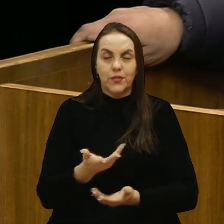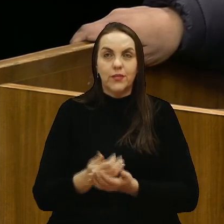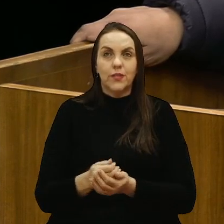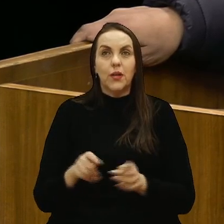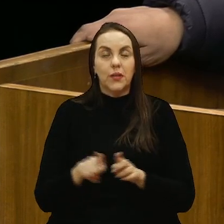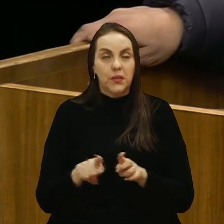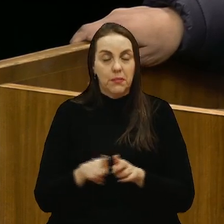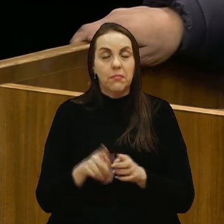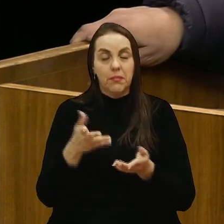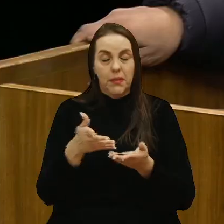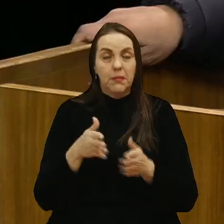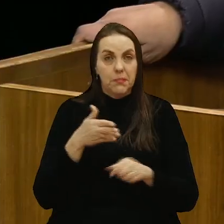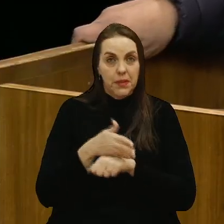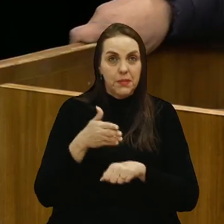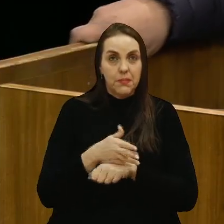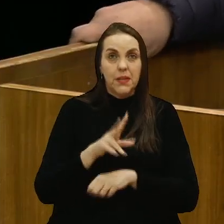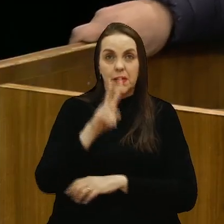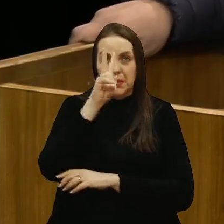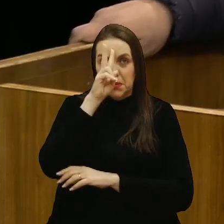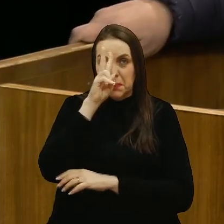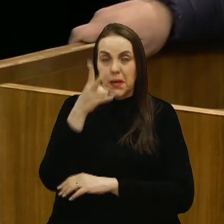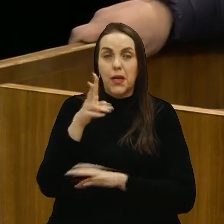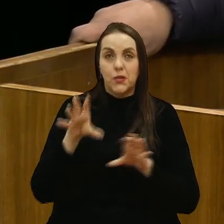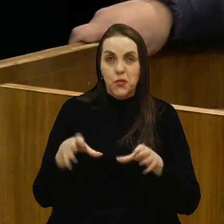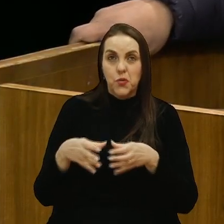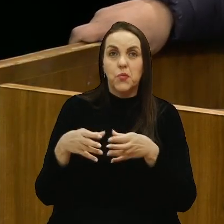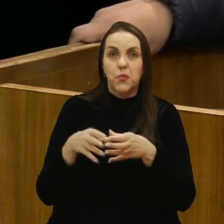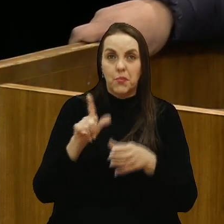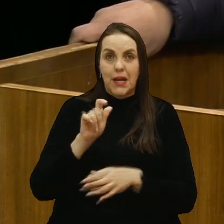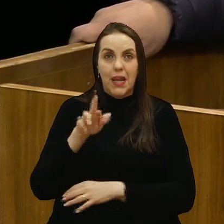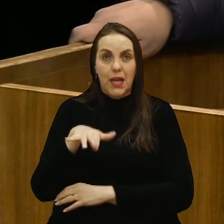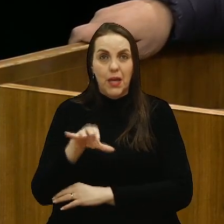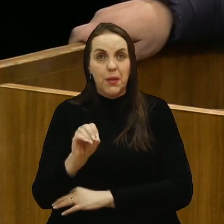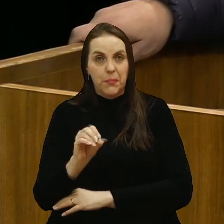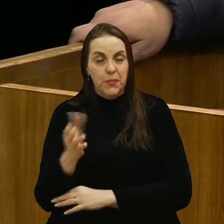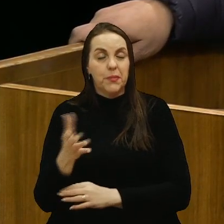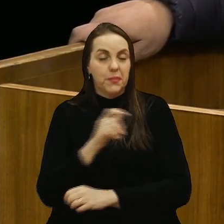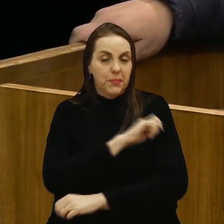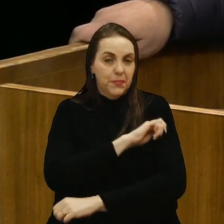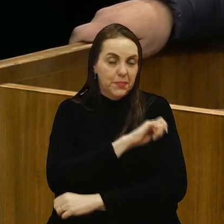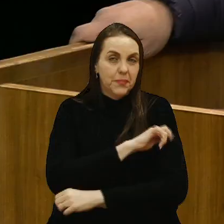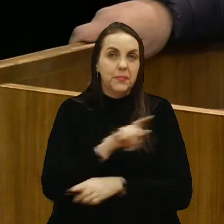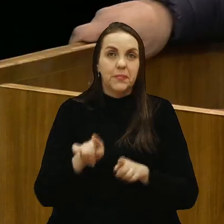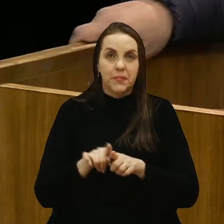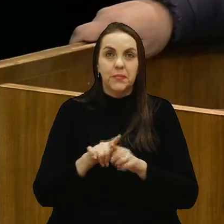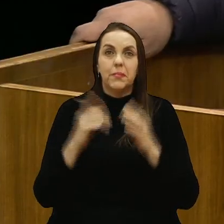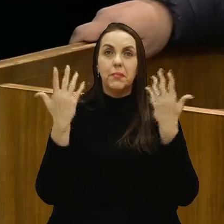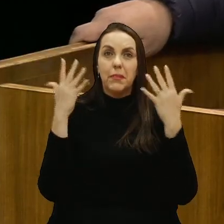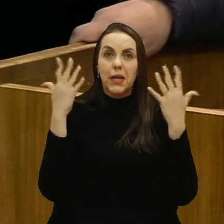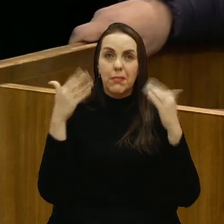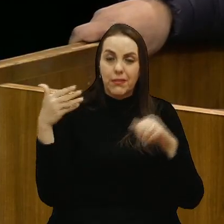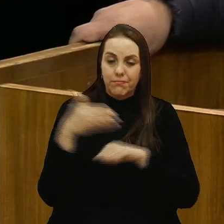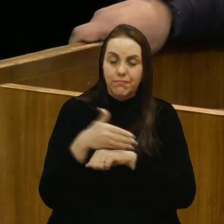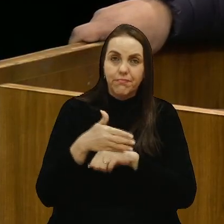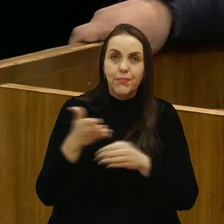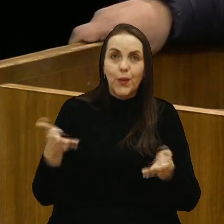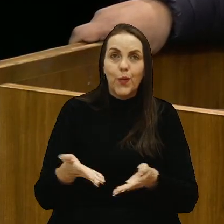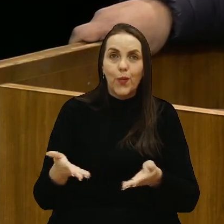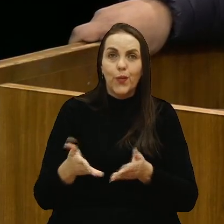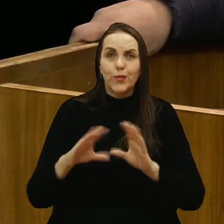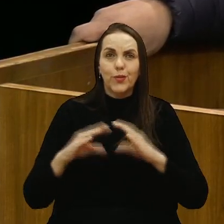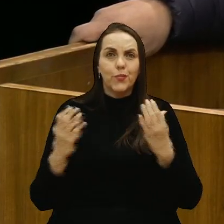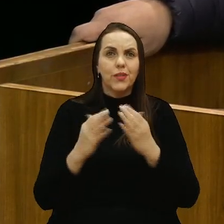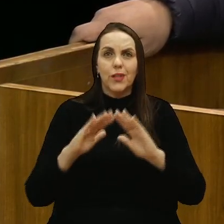fui de Grêmio Estudantil. Parabéns por estarem aqui conosco hoje, e esse também é o motivo de eu estar aqui. Comunidade escolar, pais, alunos,